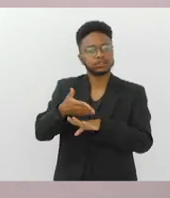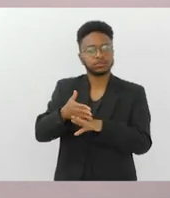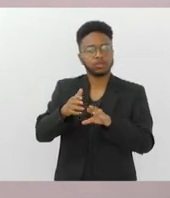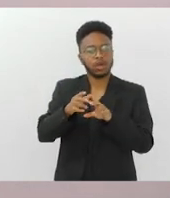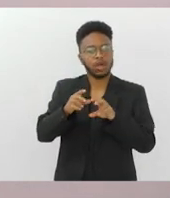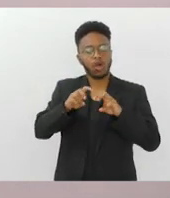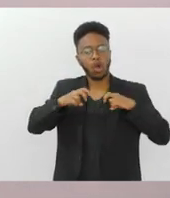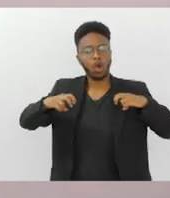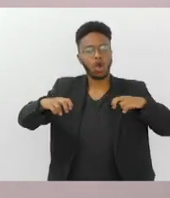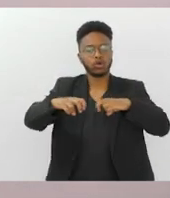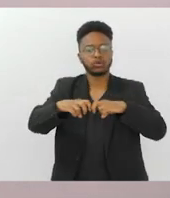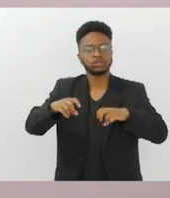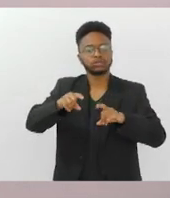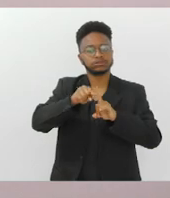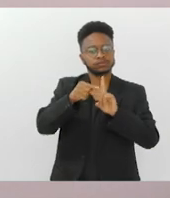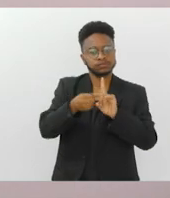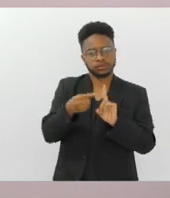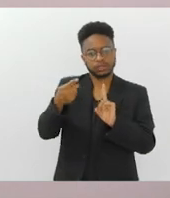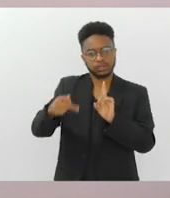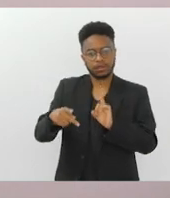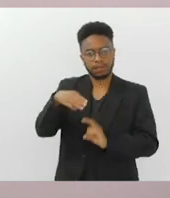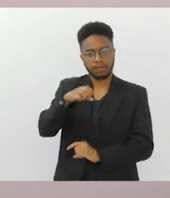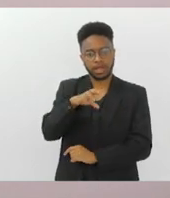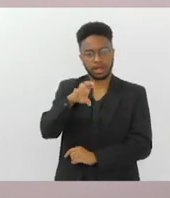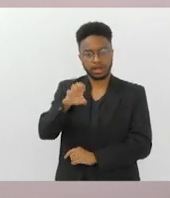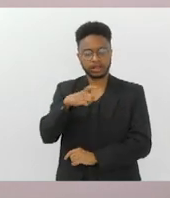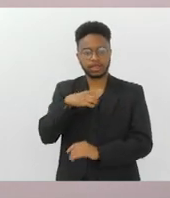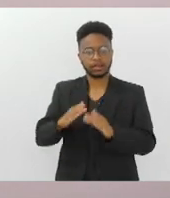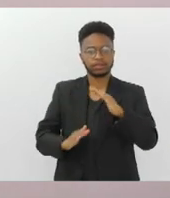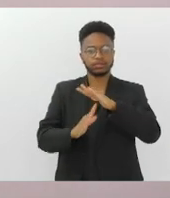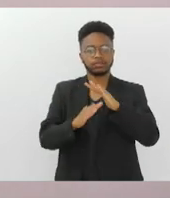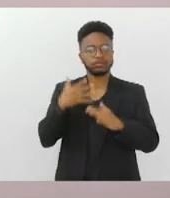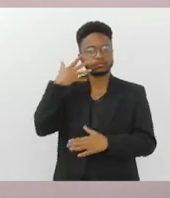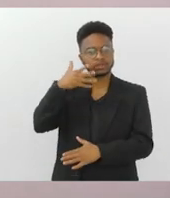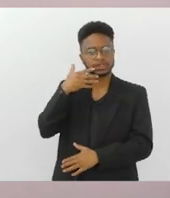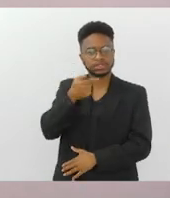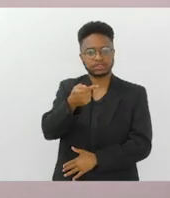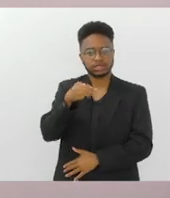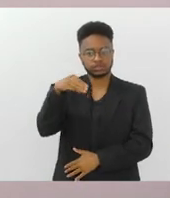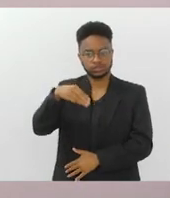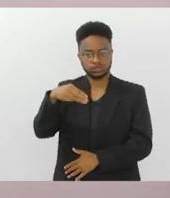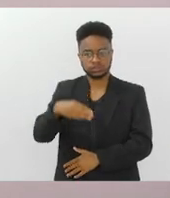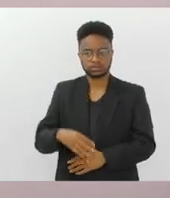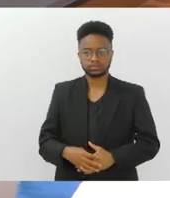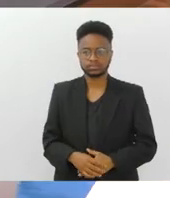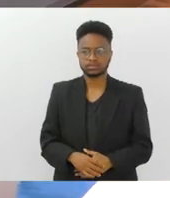da Maré, para fazer uso da fala. A senhora dispõe de 7 minutos. 7, tá bom.